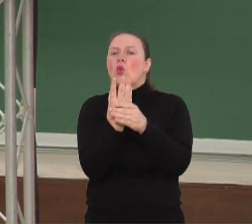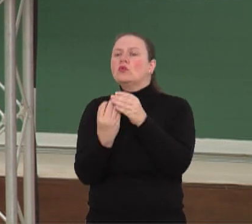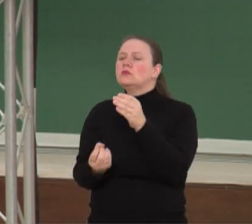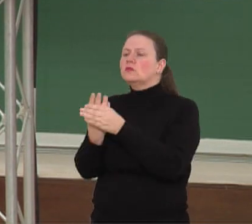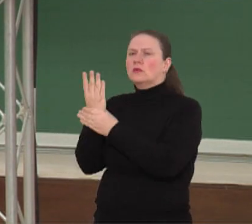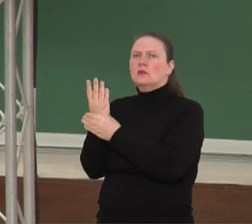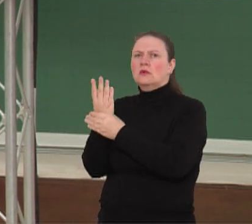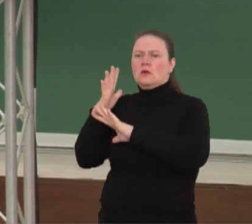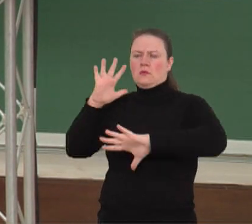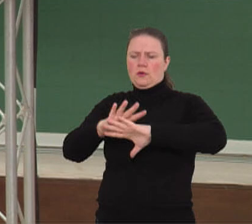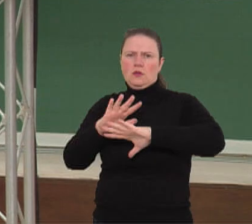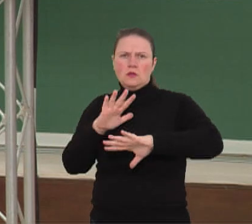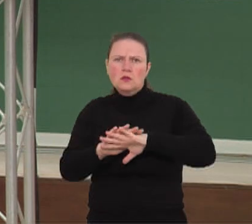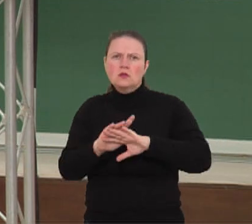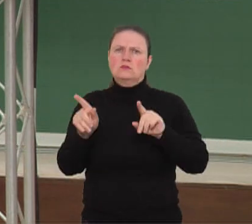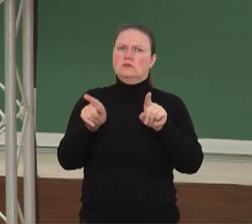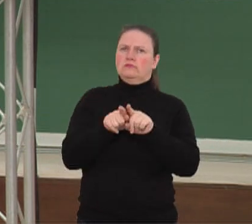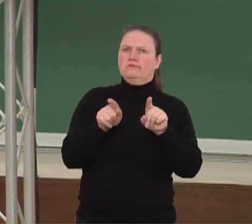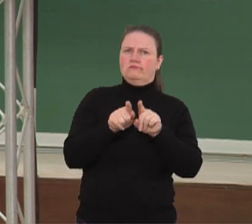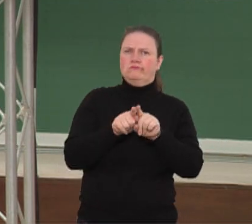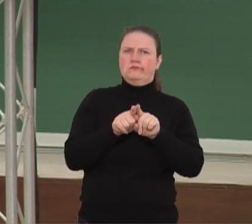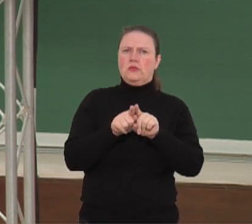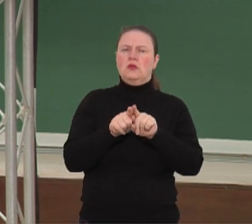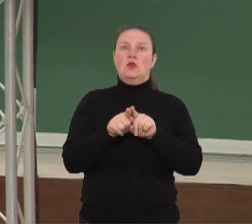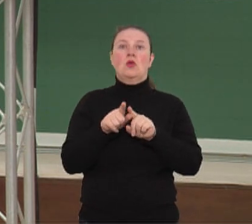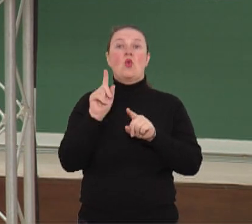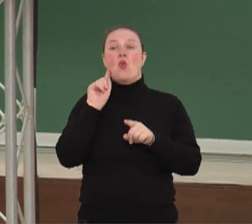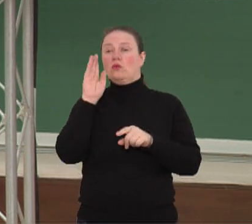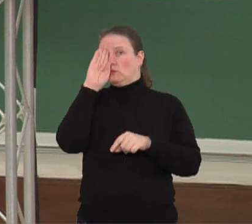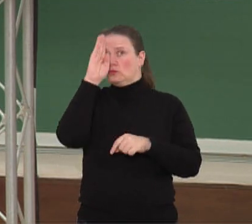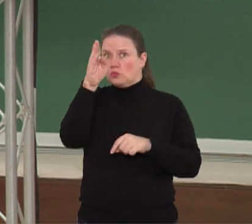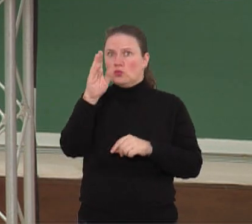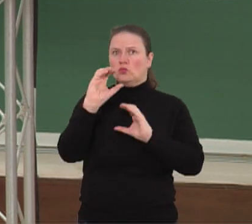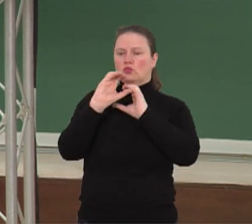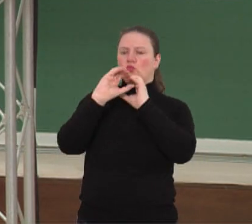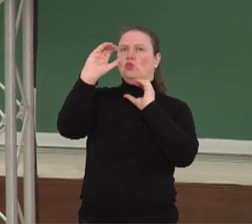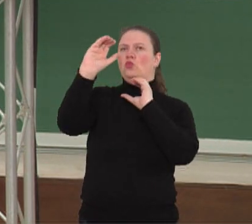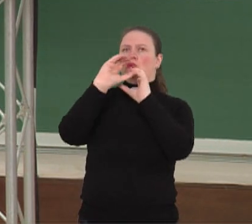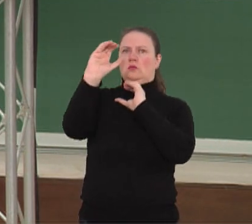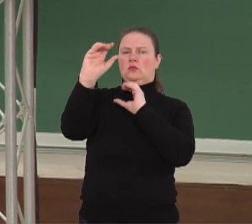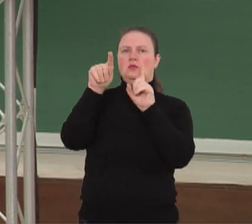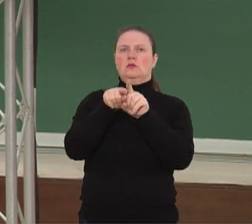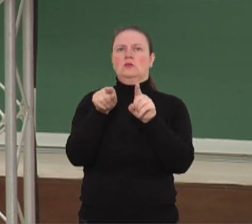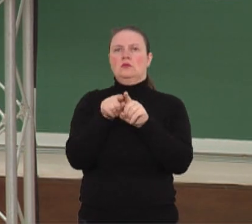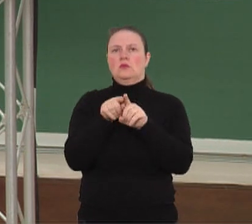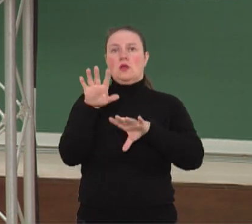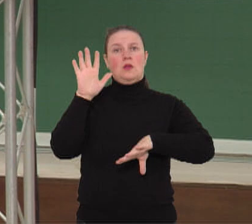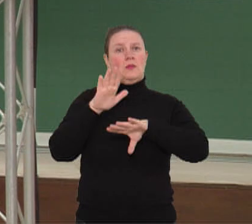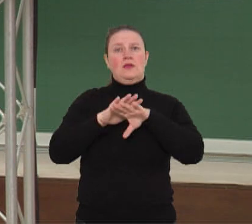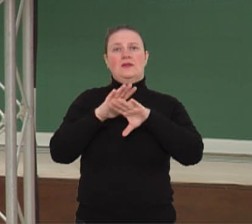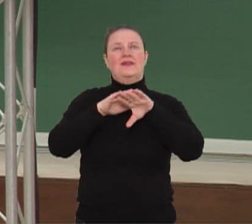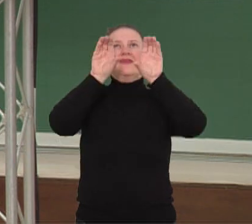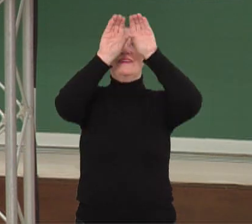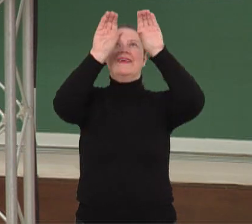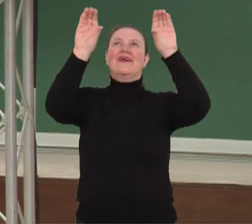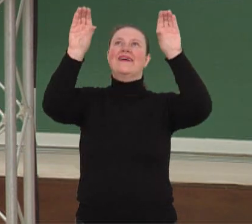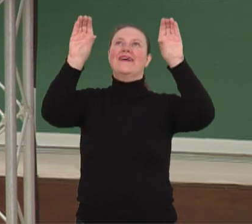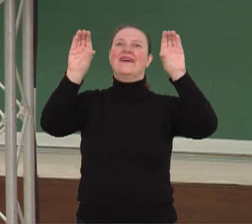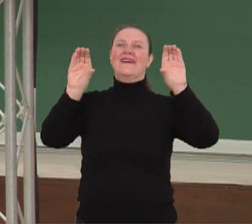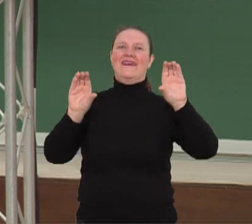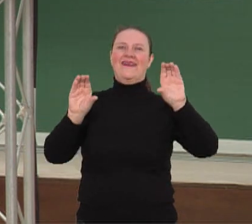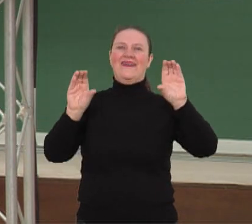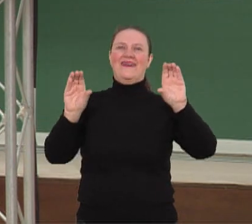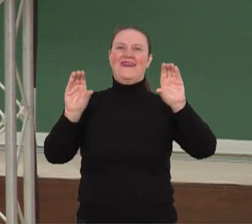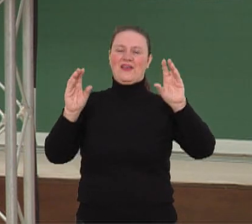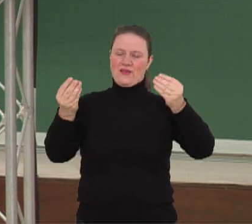e da geometria até aquele momento veio da astronomia. Então a gente pode dizer que a matemática veio do céu, porque ela surgiu